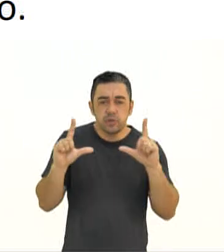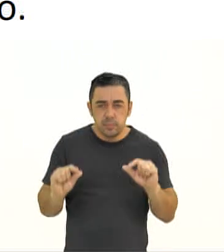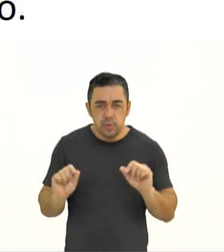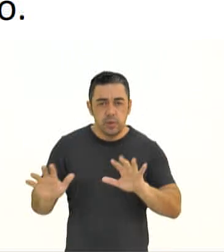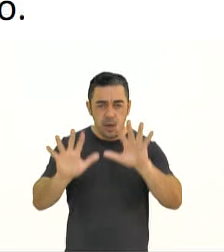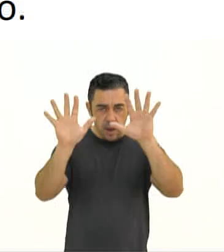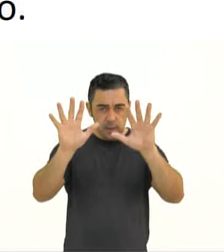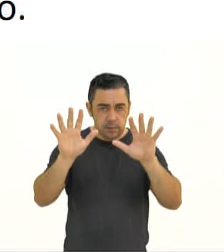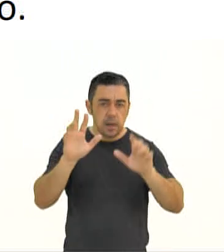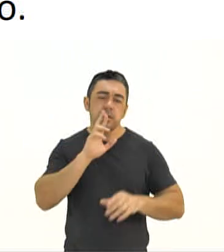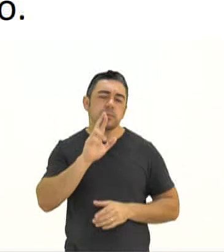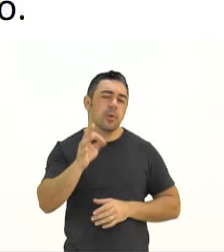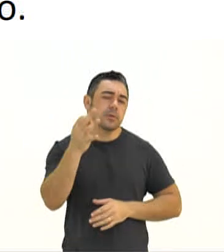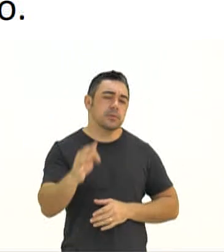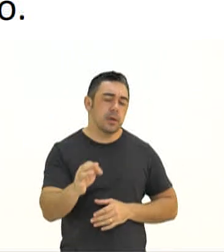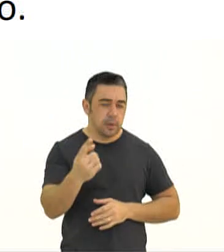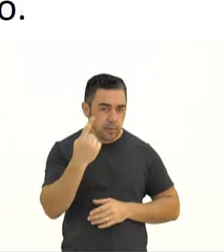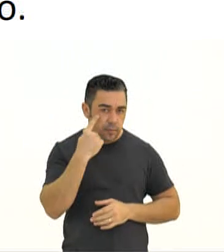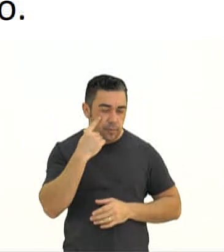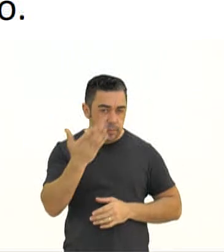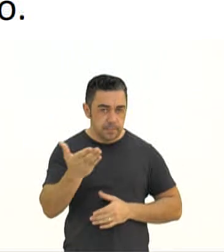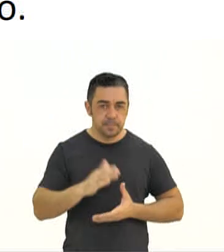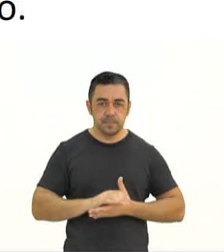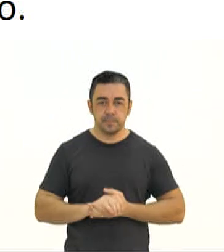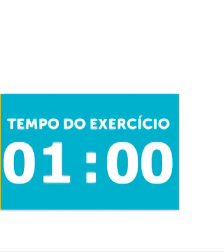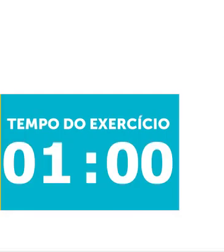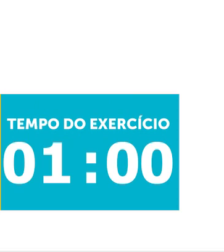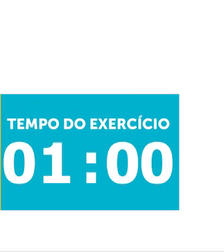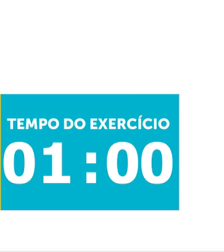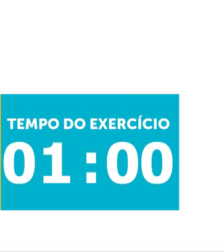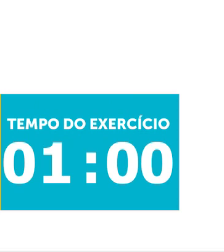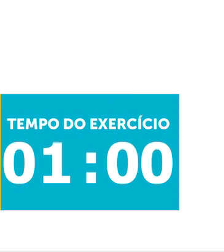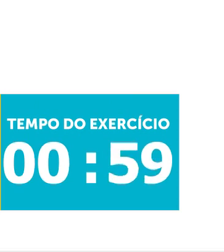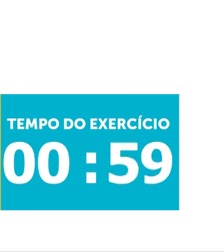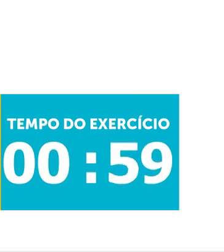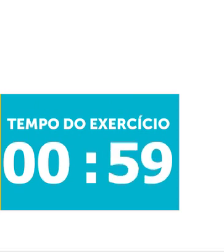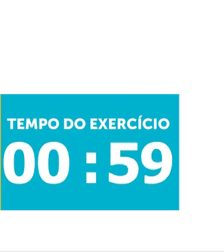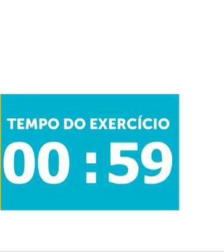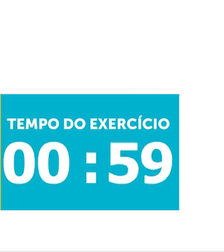carbônico. Marque a alternativa certa e a gente volta já já.